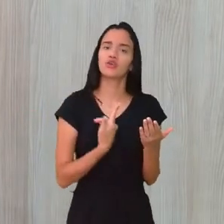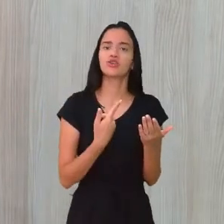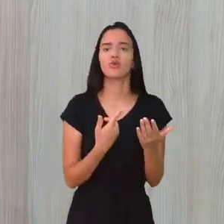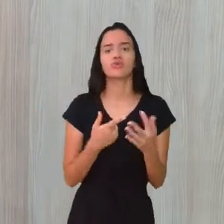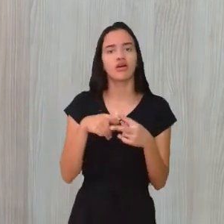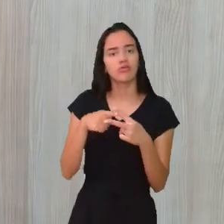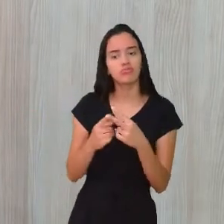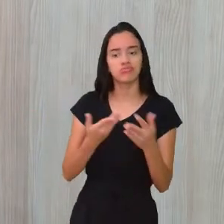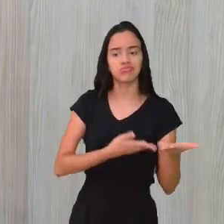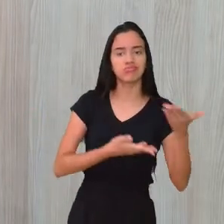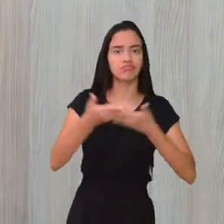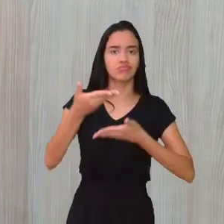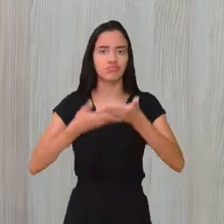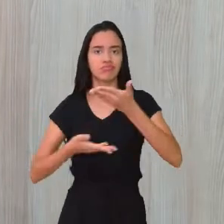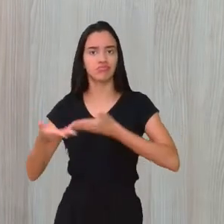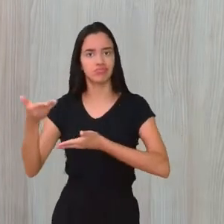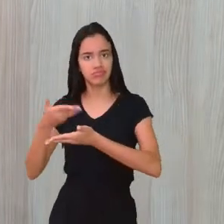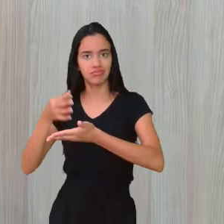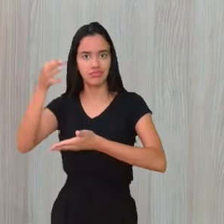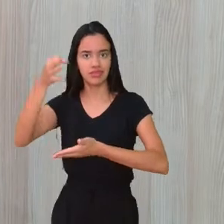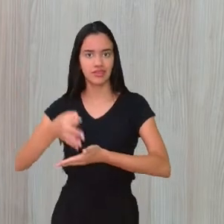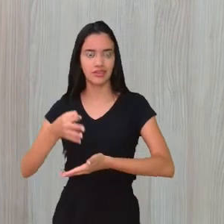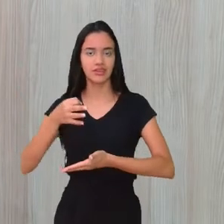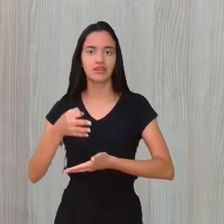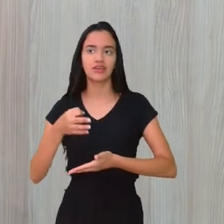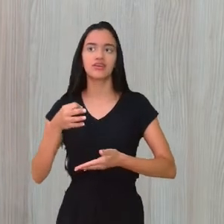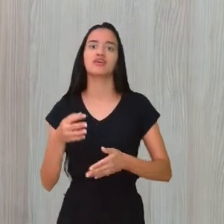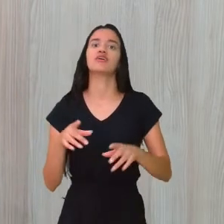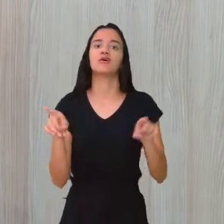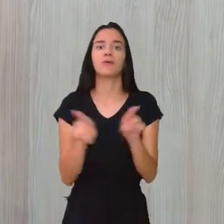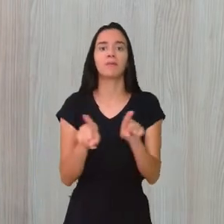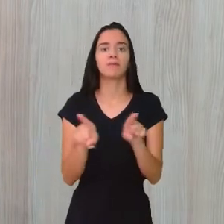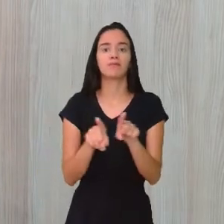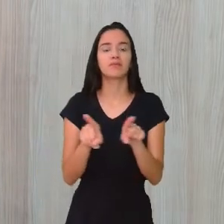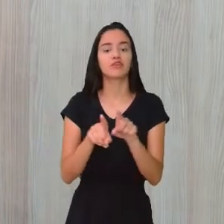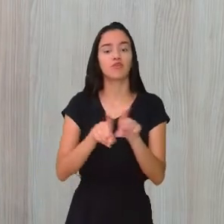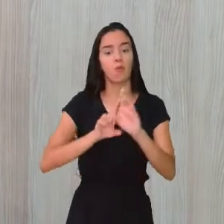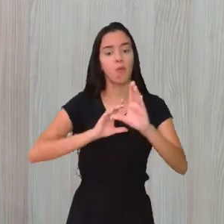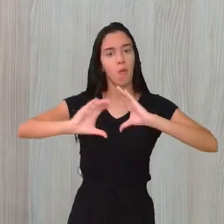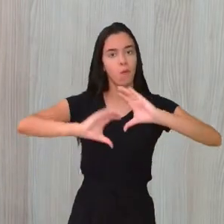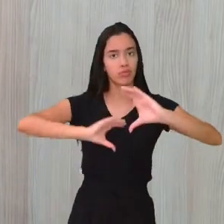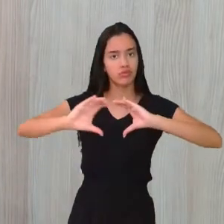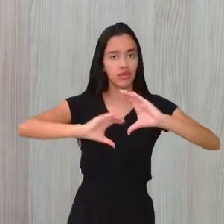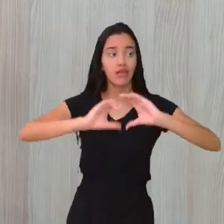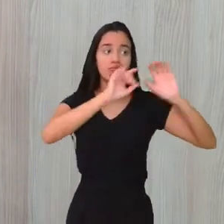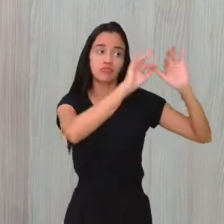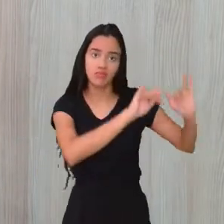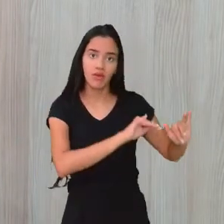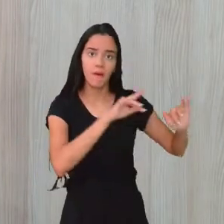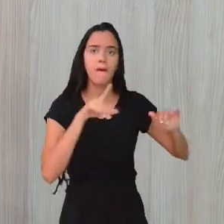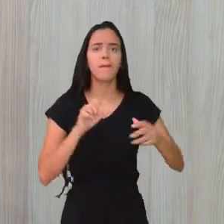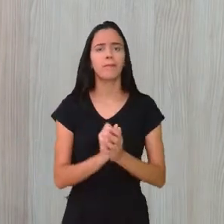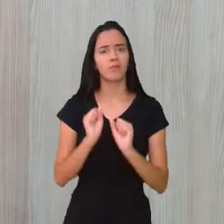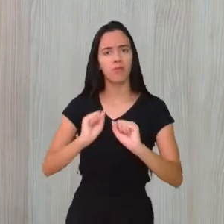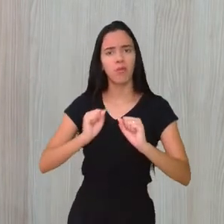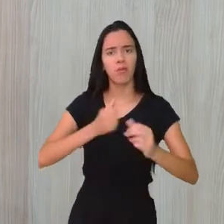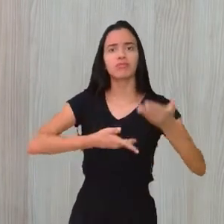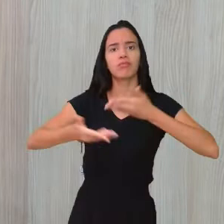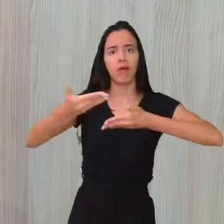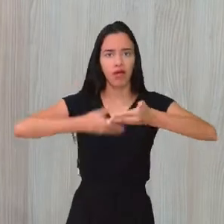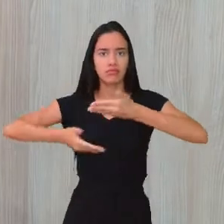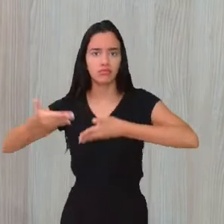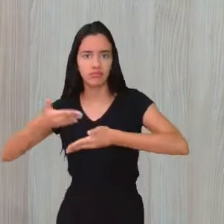ferramenta interacional, não é isso? É a nossa ferramenta de comunicação. Então, pelo chat, vocês podem participar aqui da nossa